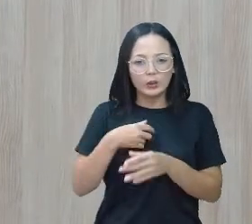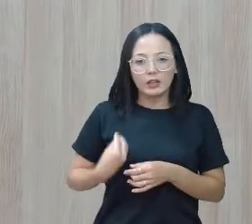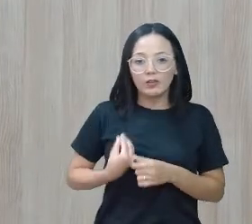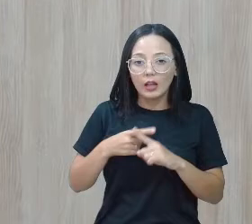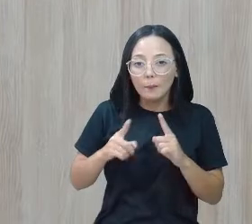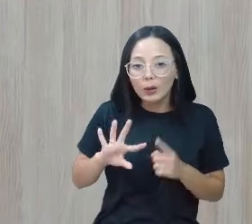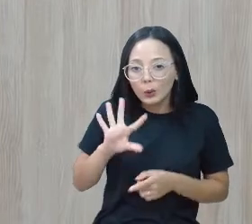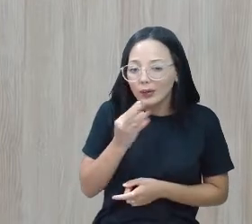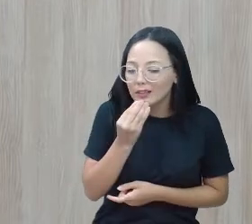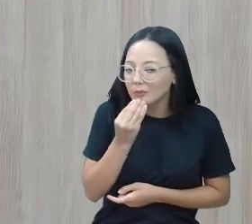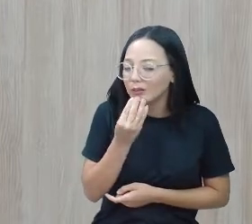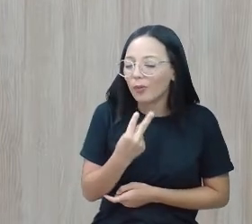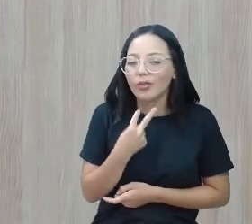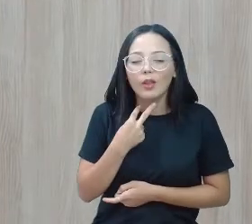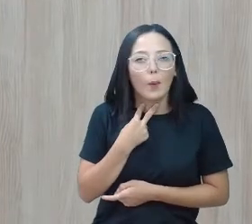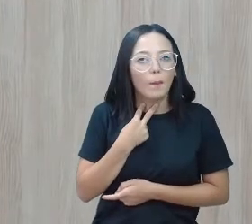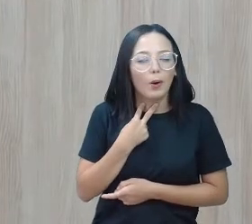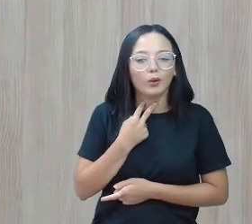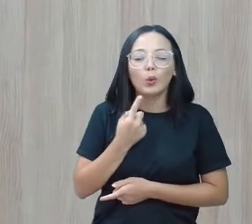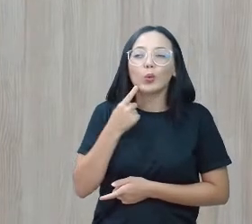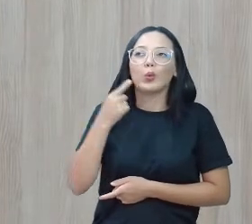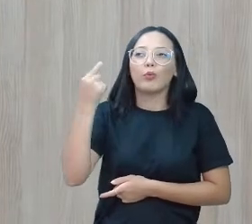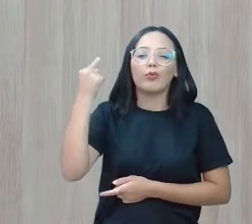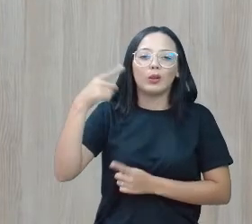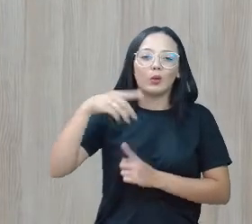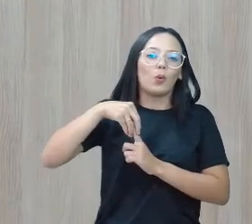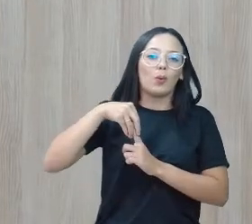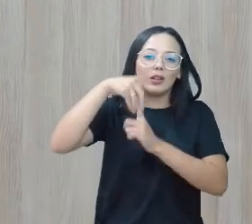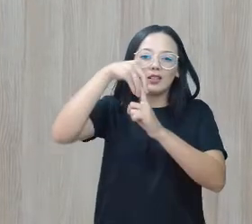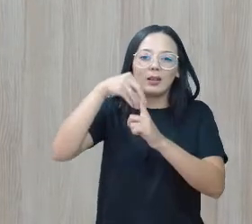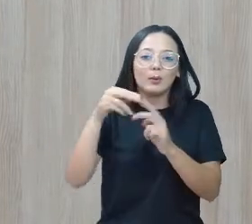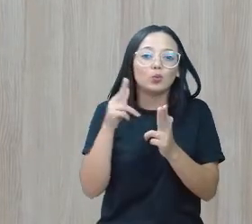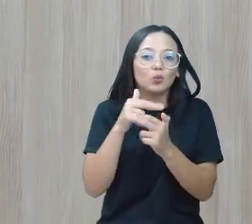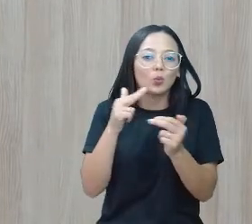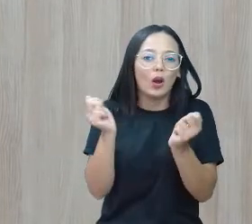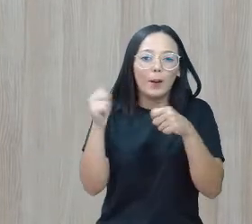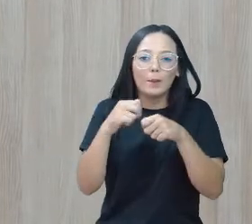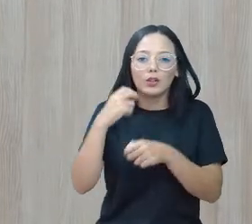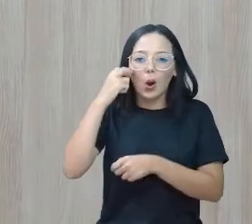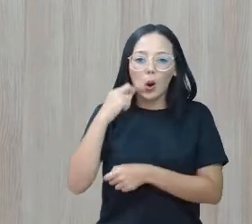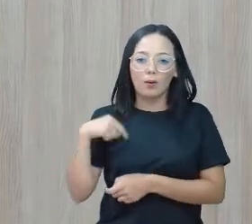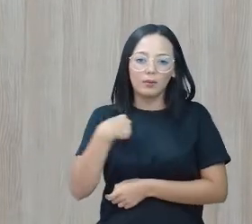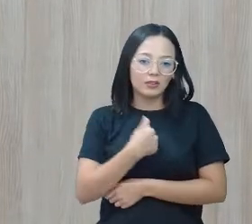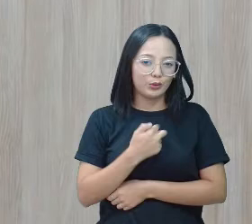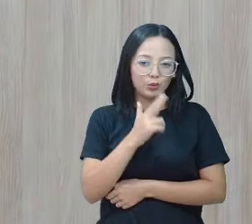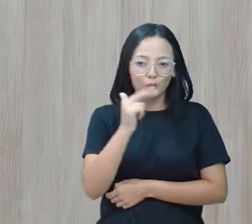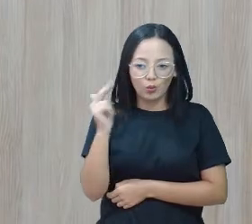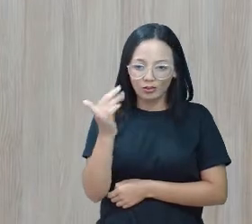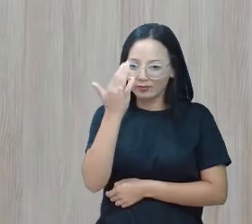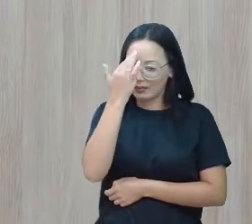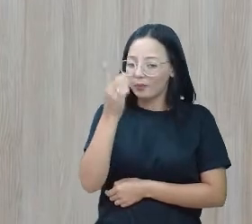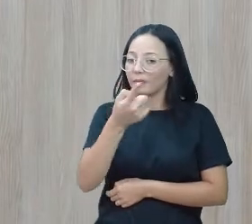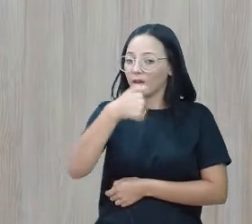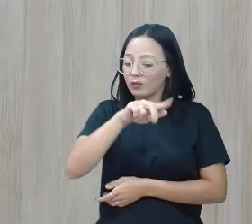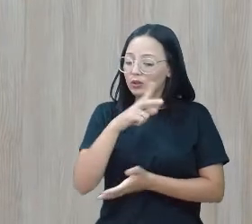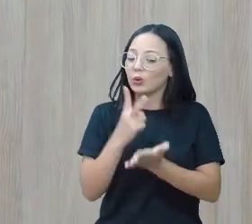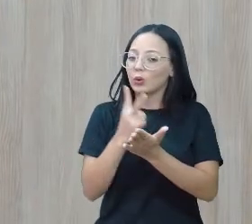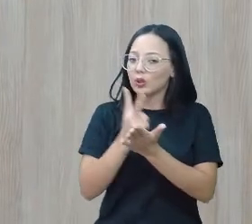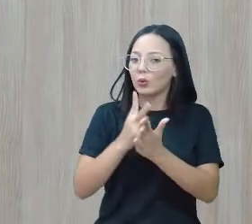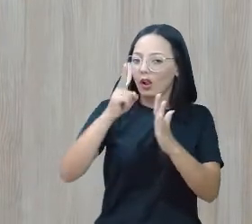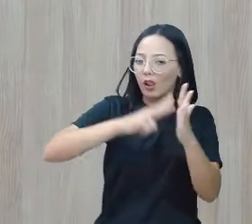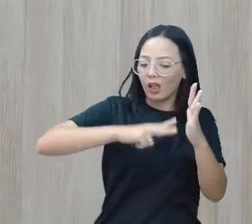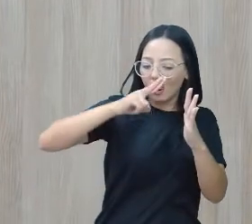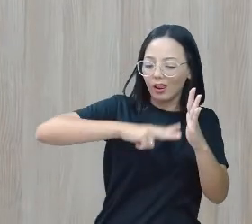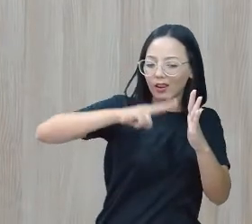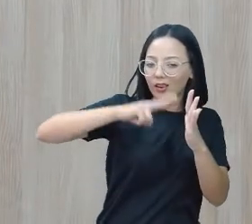É a única preciosidade que ninguém pode roubar de nenhum de nós. Então, invistam em